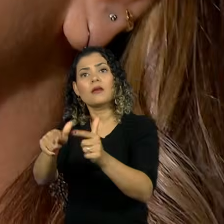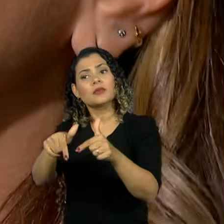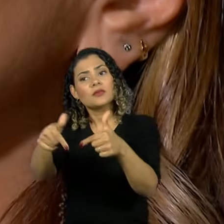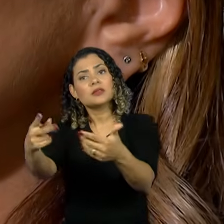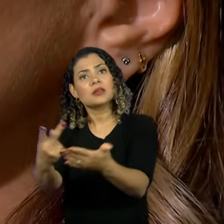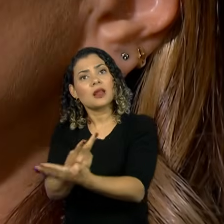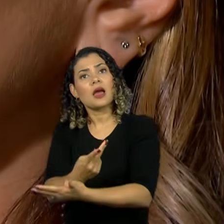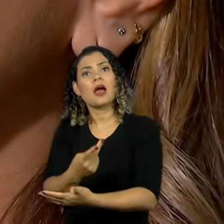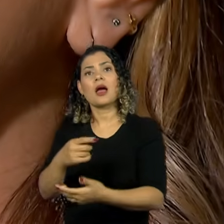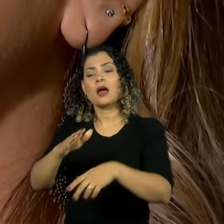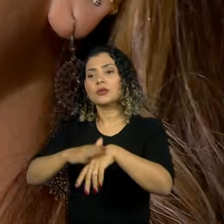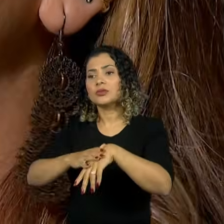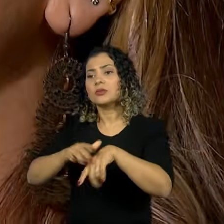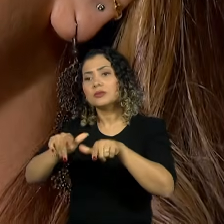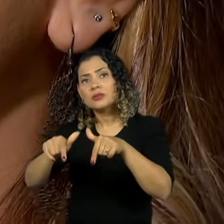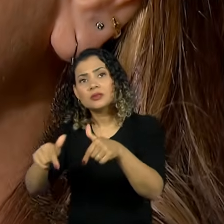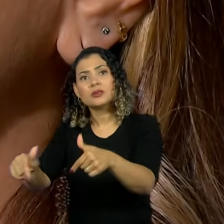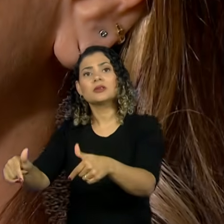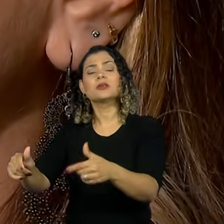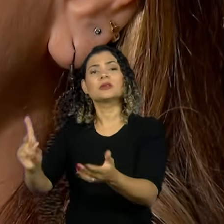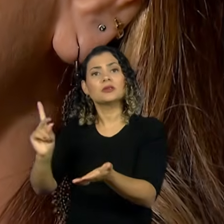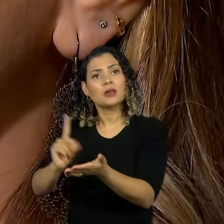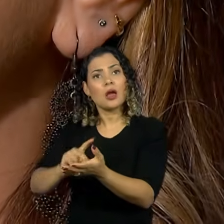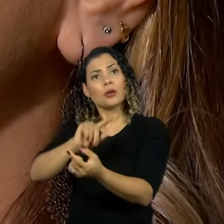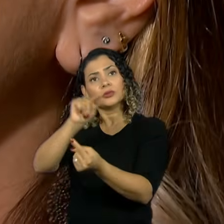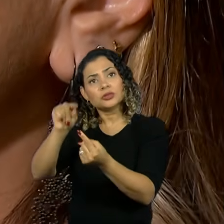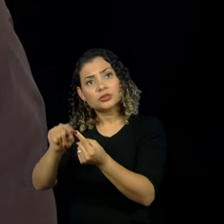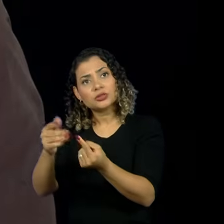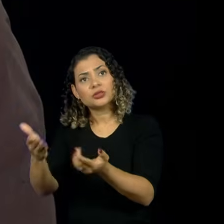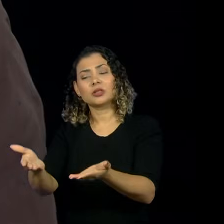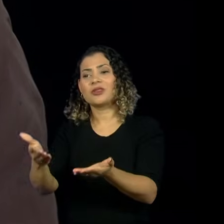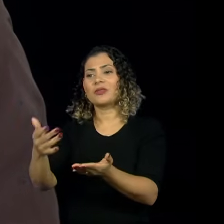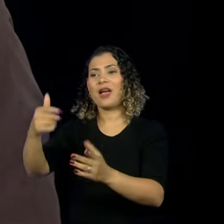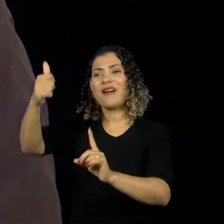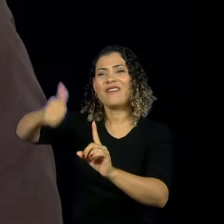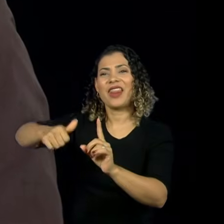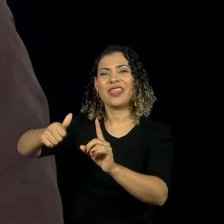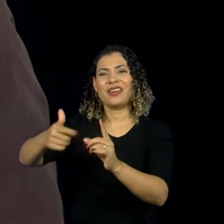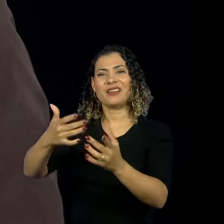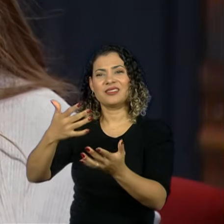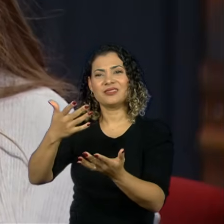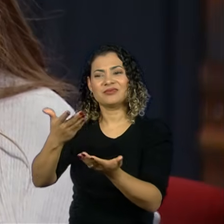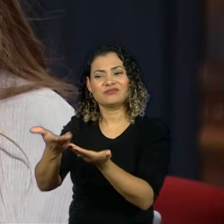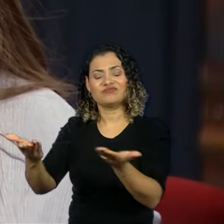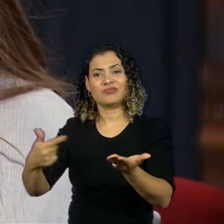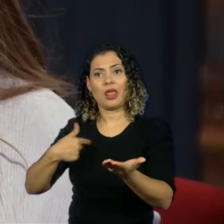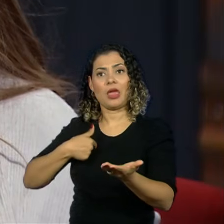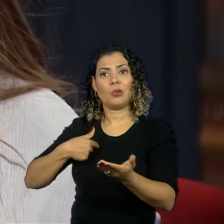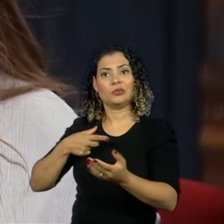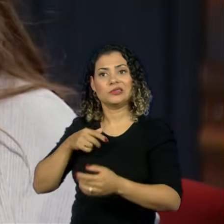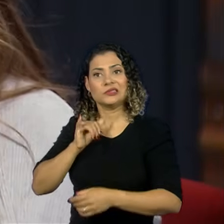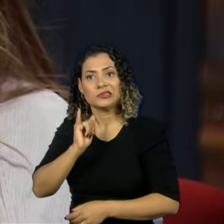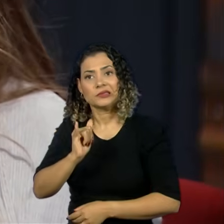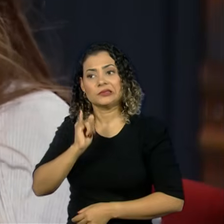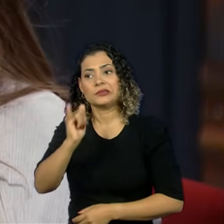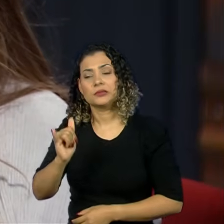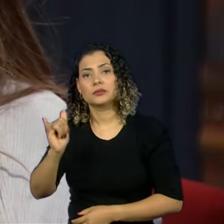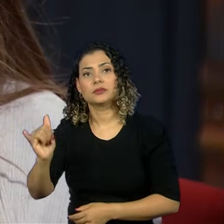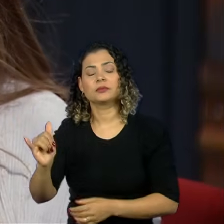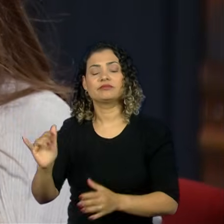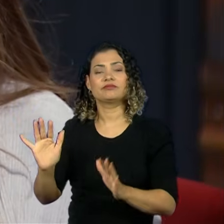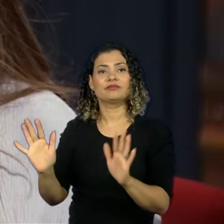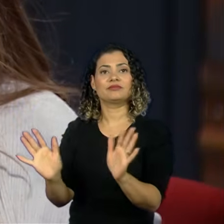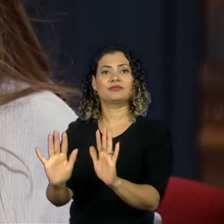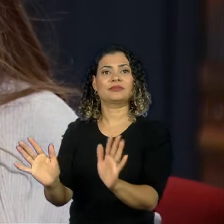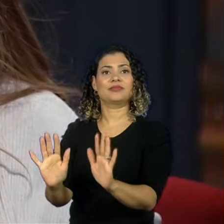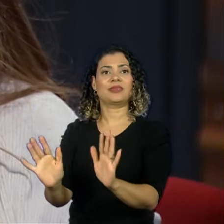errado, o que eles precisavam cumprir de meta em relação às coisas, julgando e condenando. E muitas vezes querendo fazer o contrário, né?